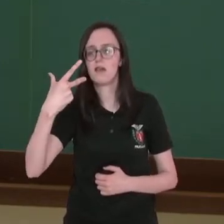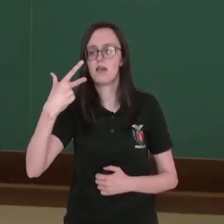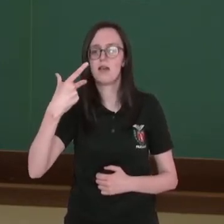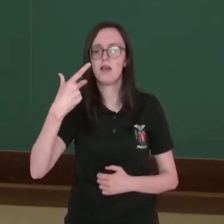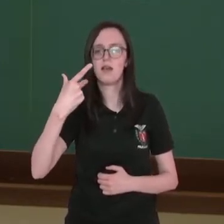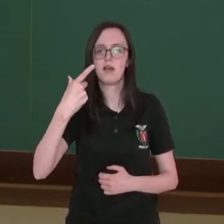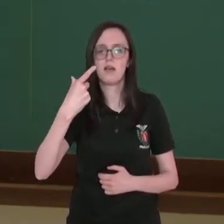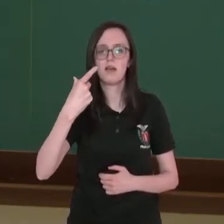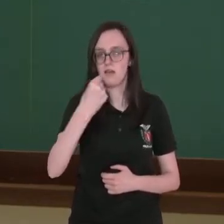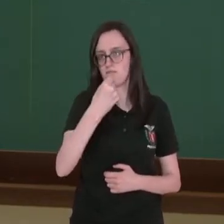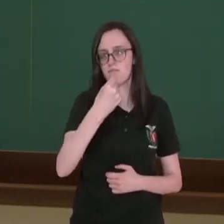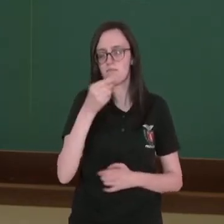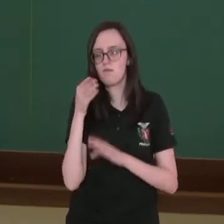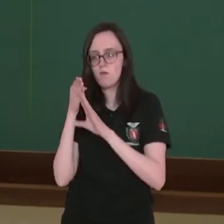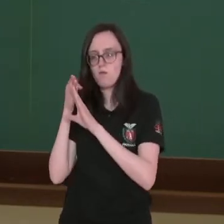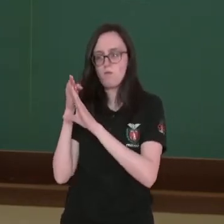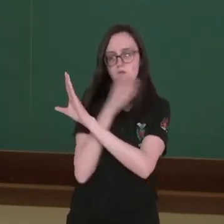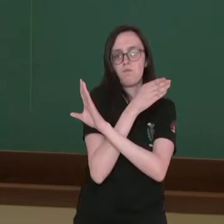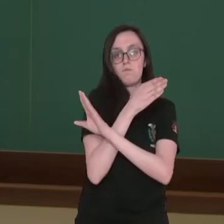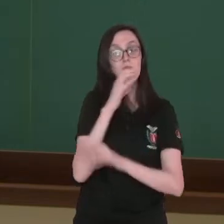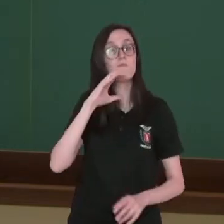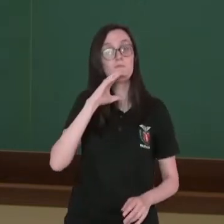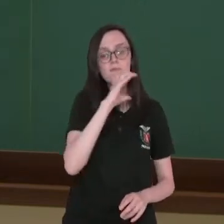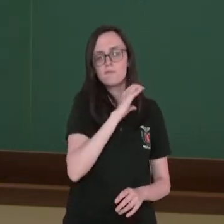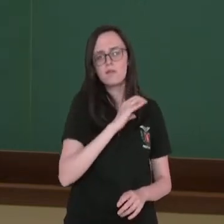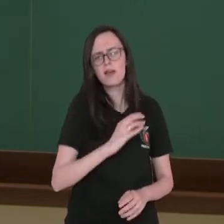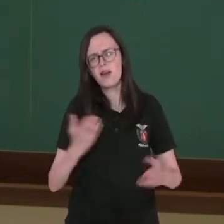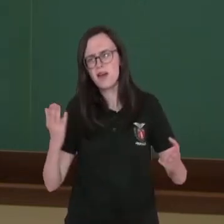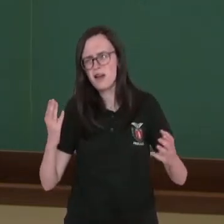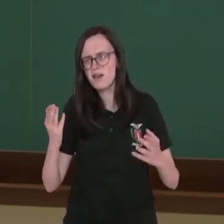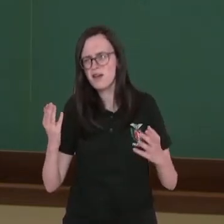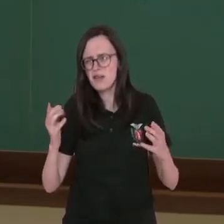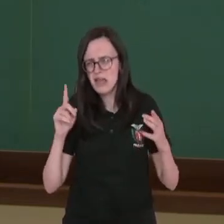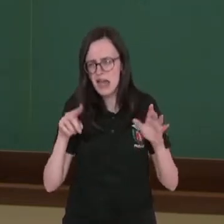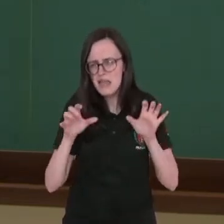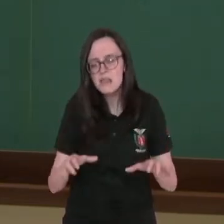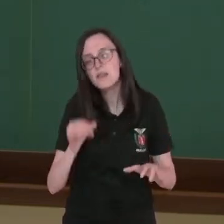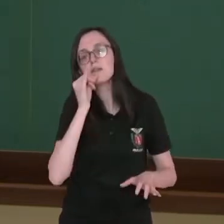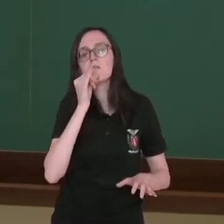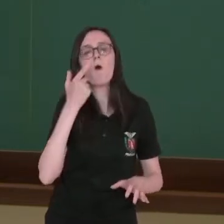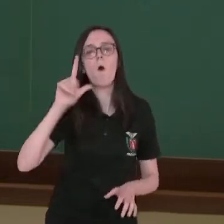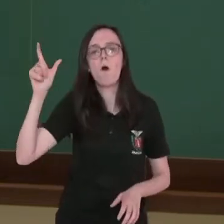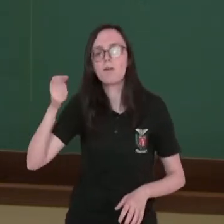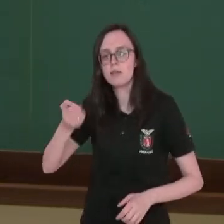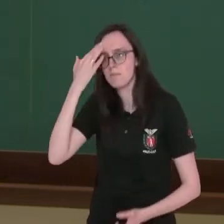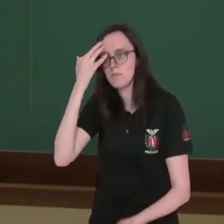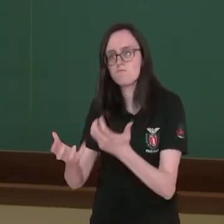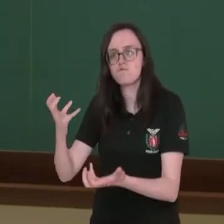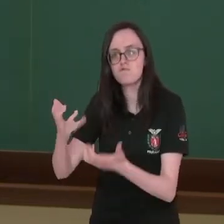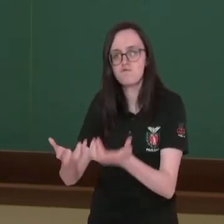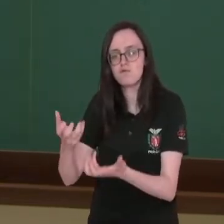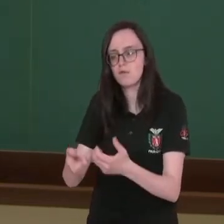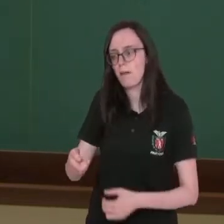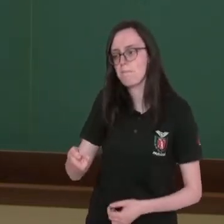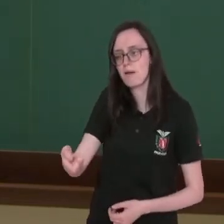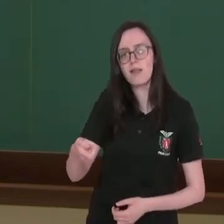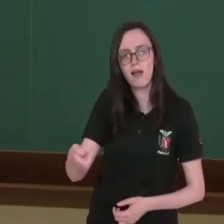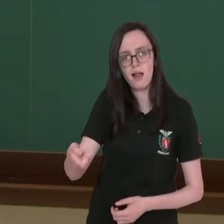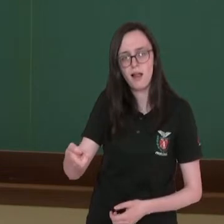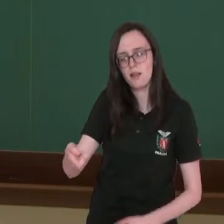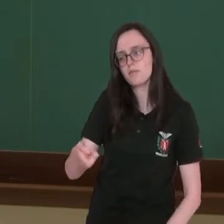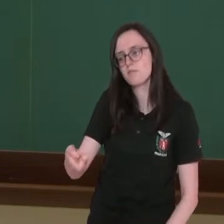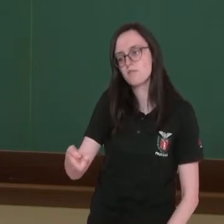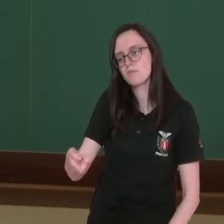movimentar o pistão, vai movimentar o êmbolo. Um exemplo simples, a panela de pressão. Você pega lá a panela de pressão, ela não tem